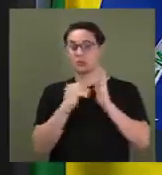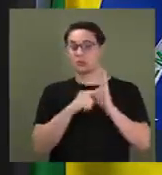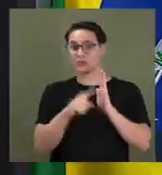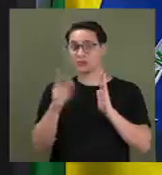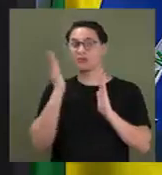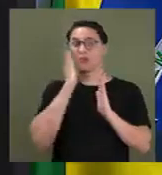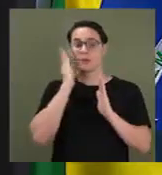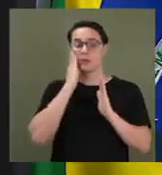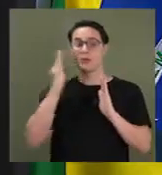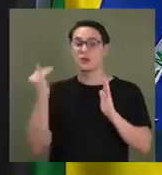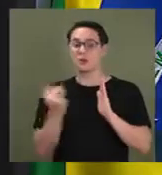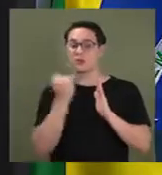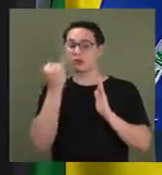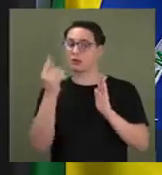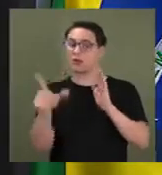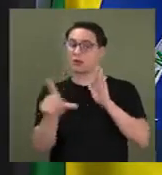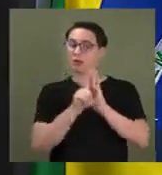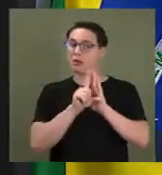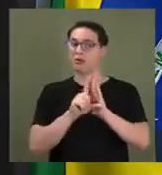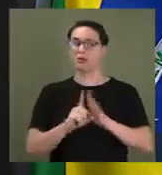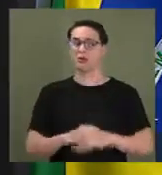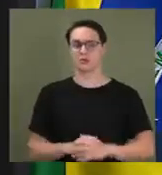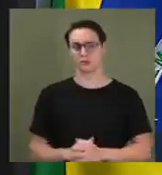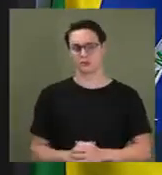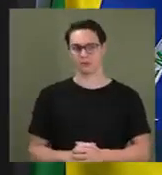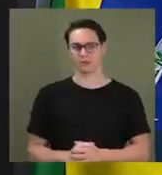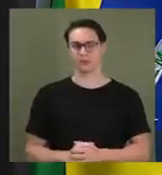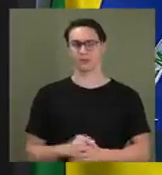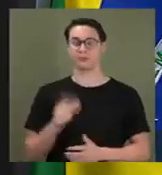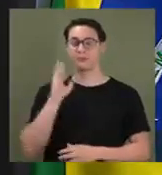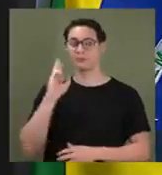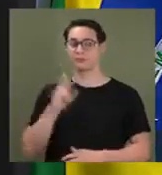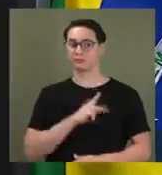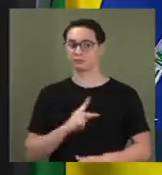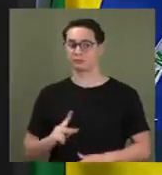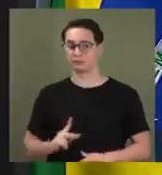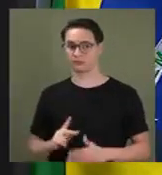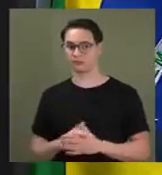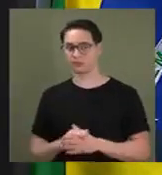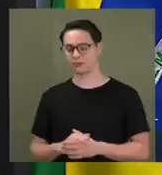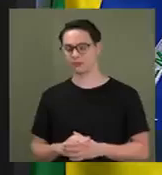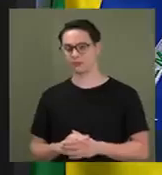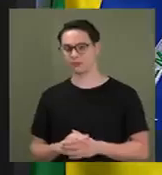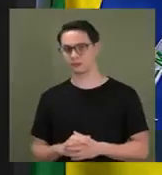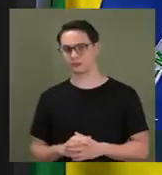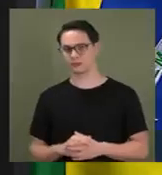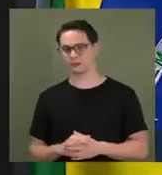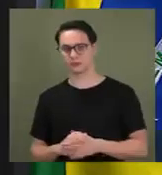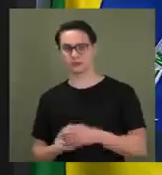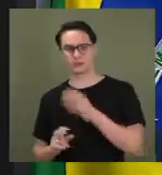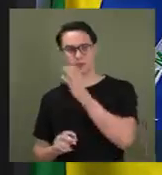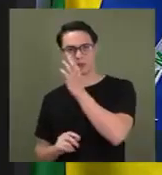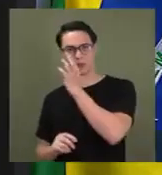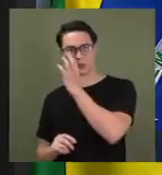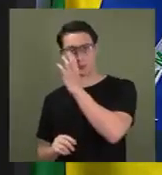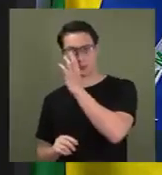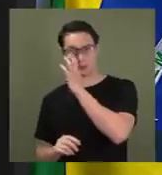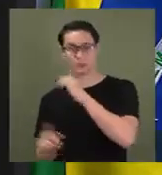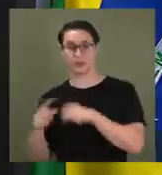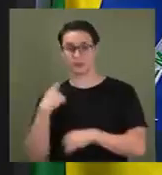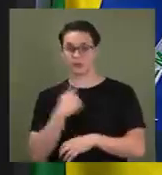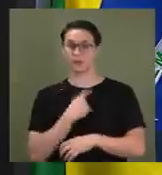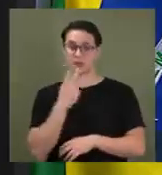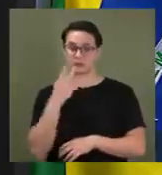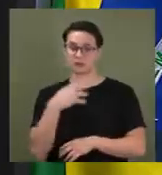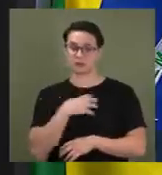importância dessa lei. Senhor presidente, quando a gente fala que nos preocupa muito a